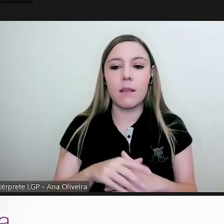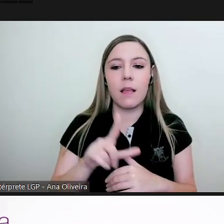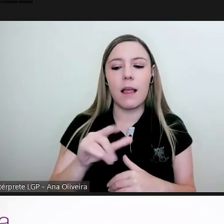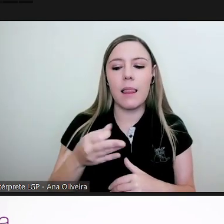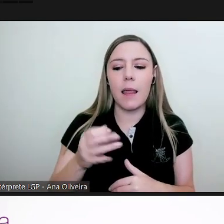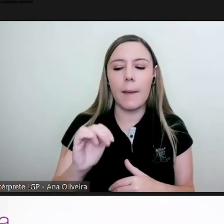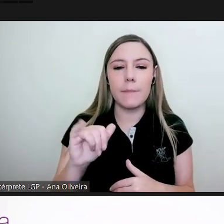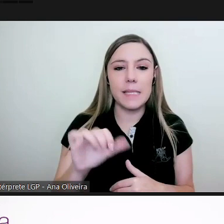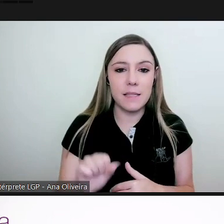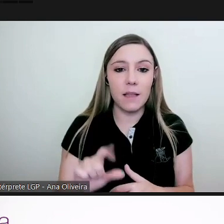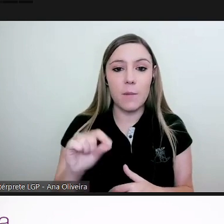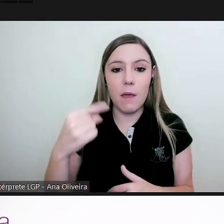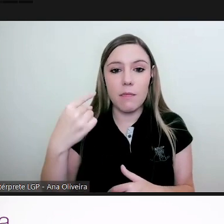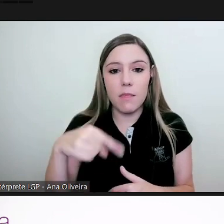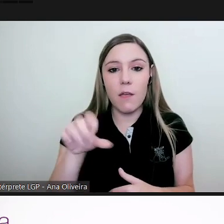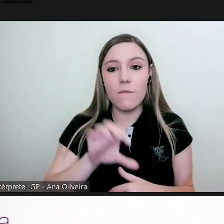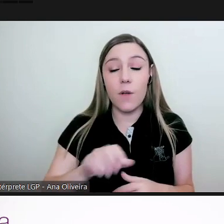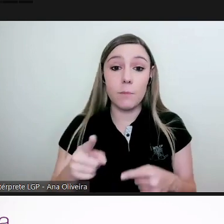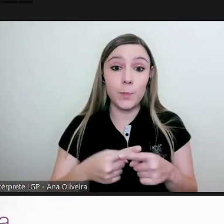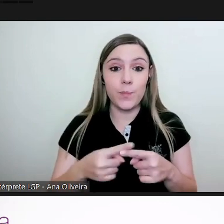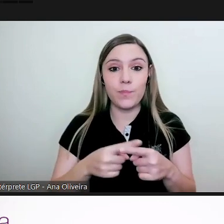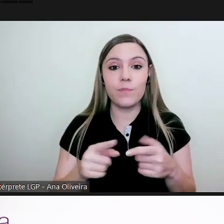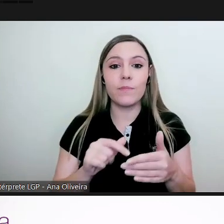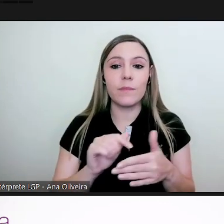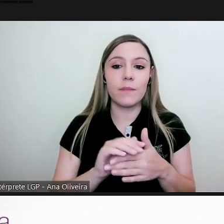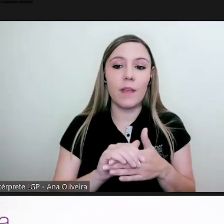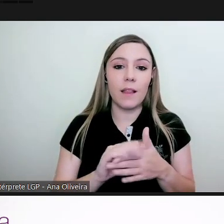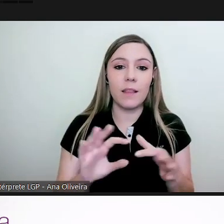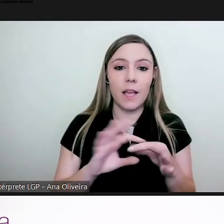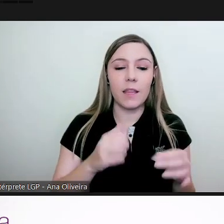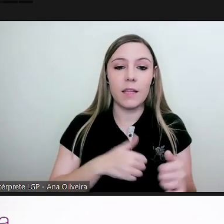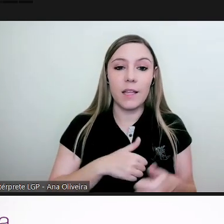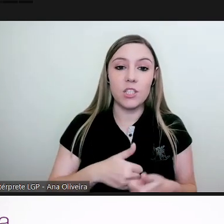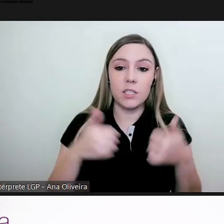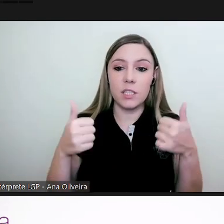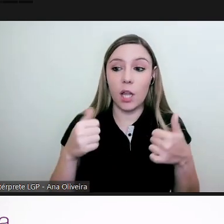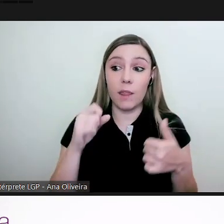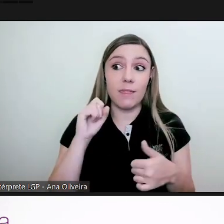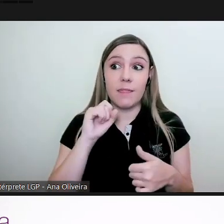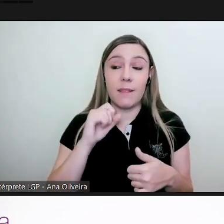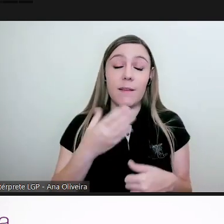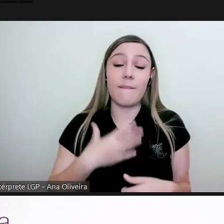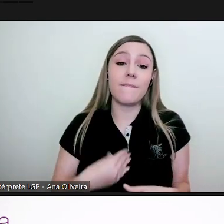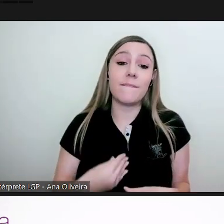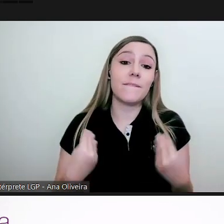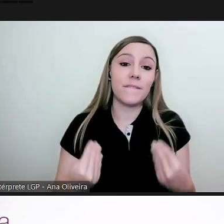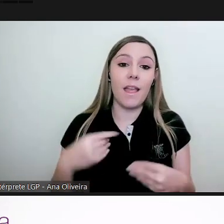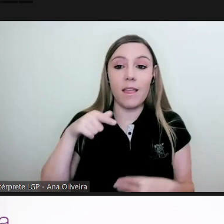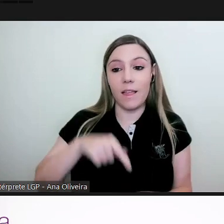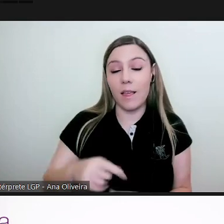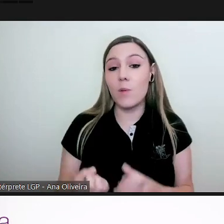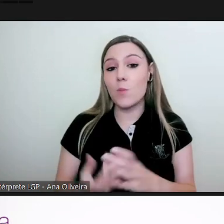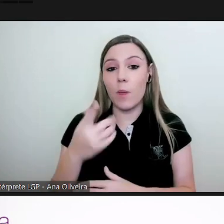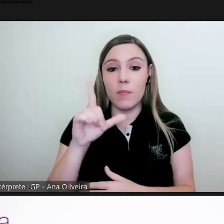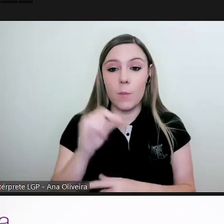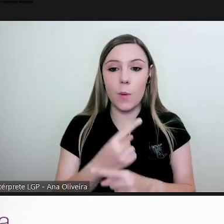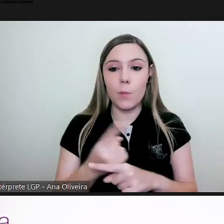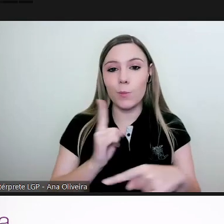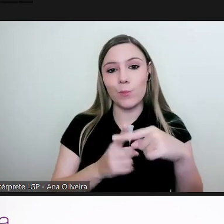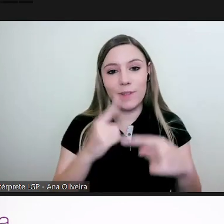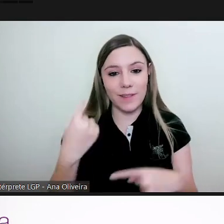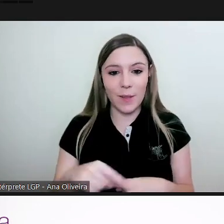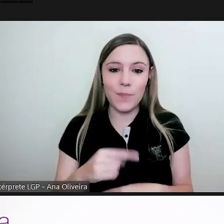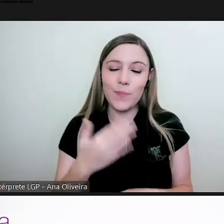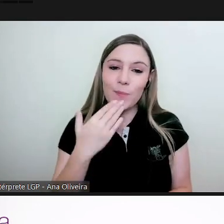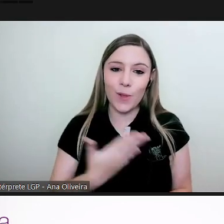interessante de cartas para as cidades, quem dera pudesse ser aqui reproduzida, porque tem muitas valências positivas. Obrigada, Dr.